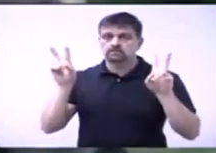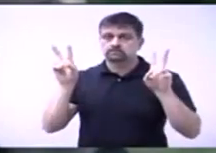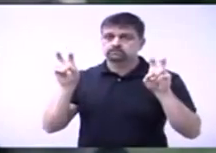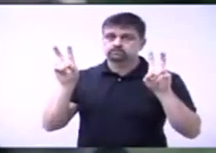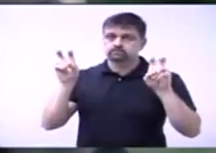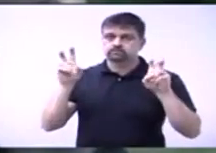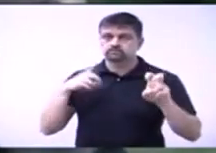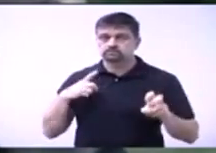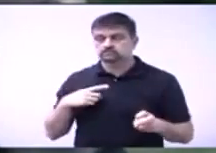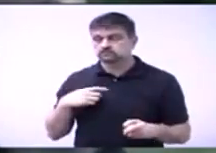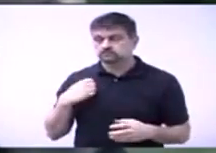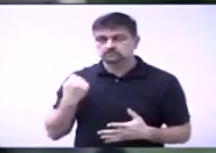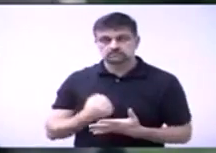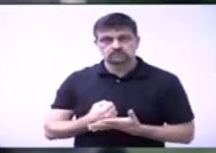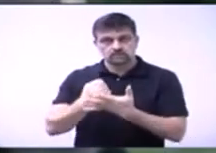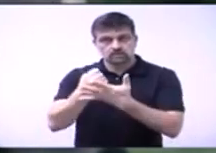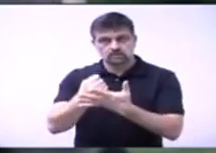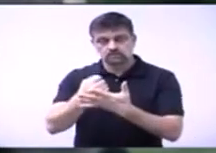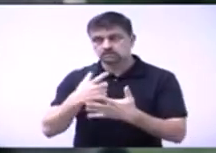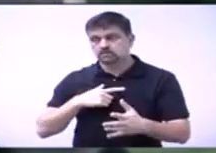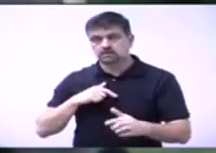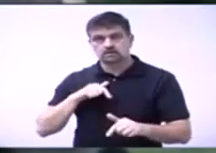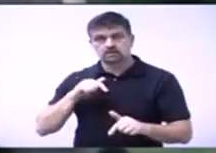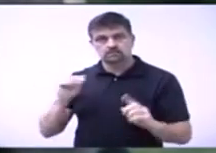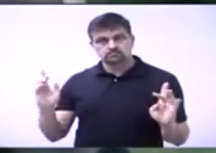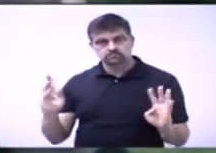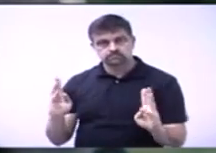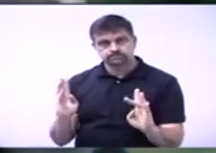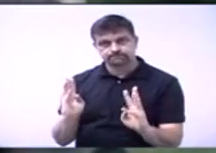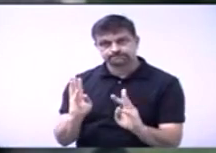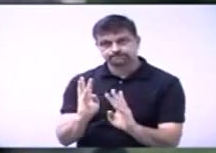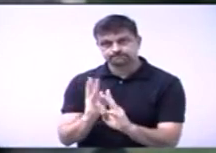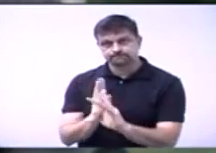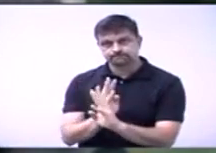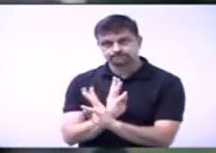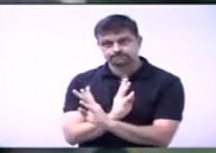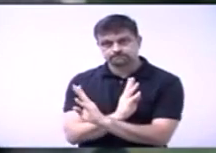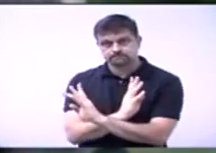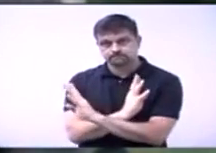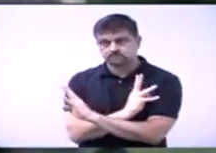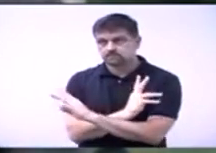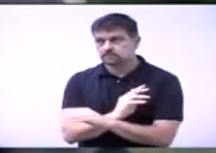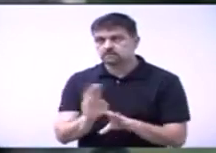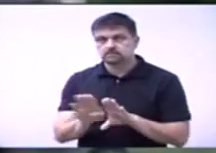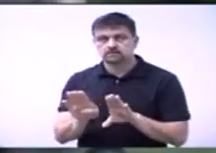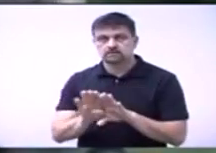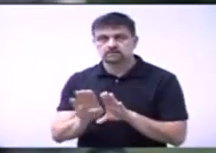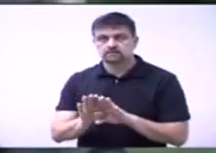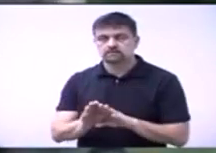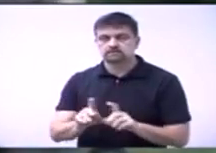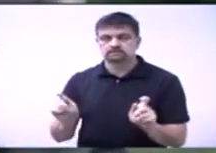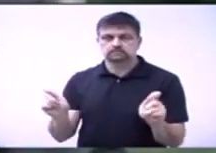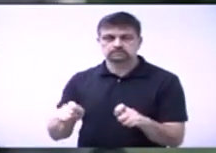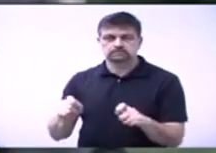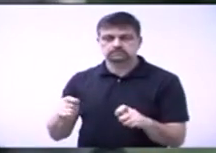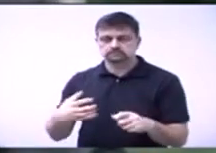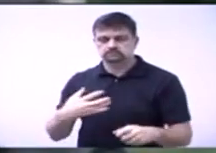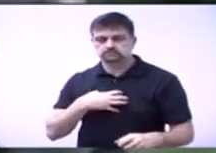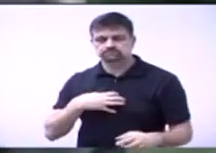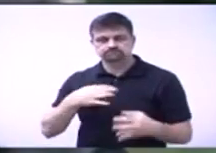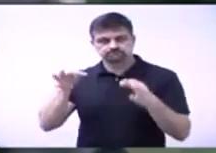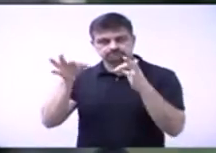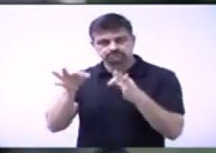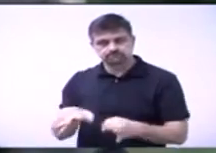da sustentabilidade, da mobilidade urbana, do maior conforto para a nossa